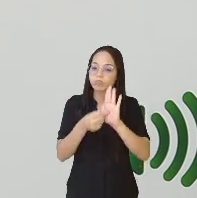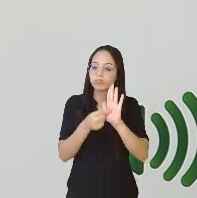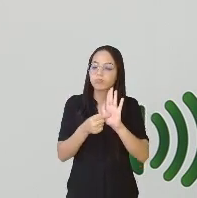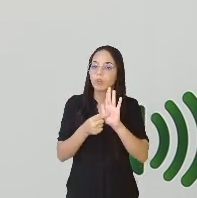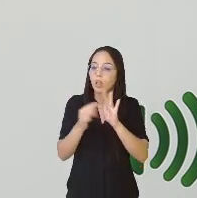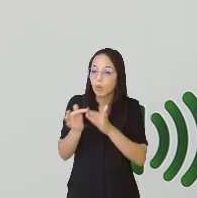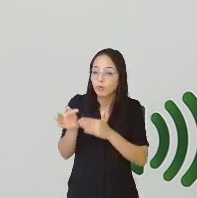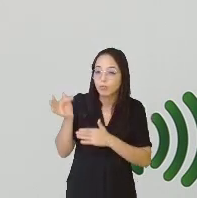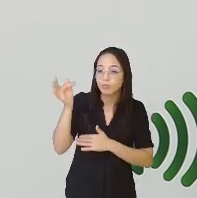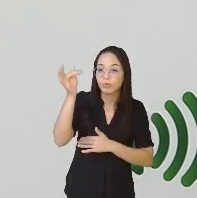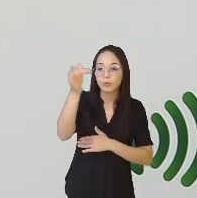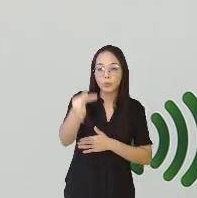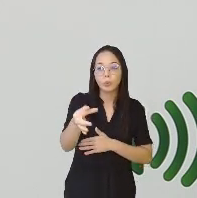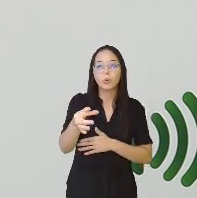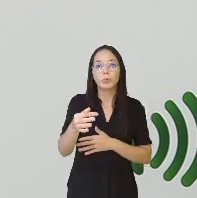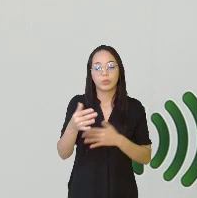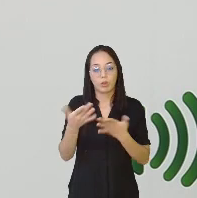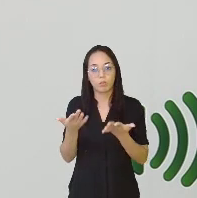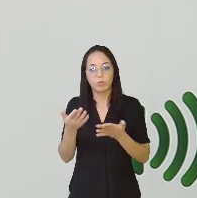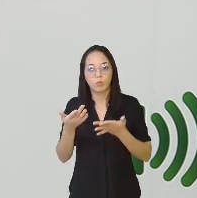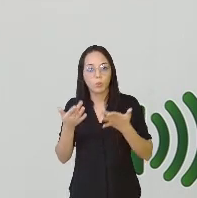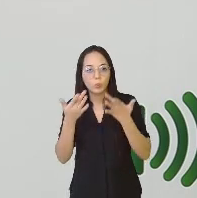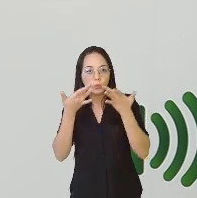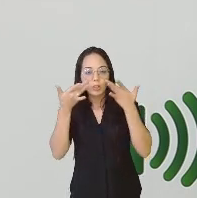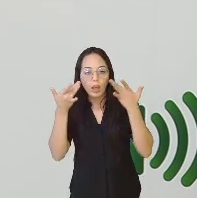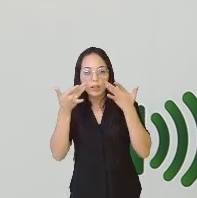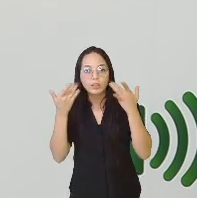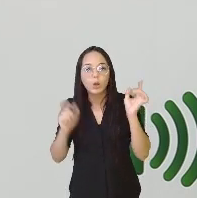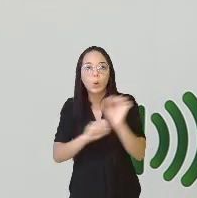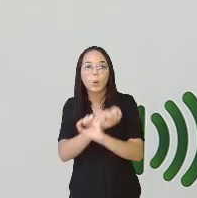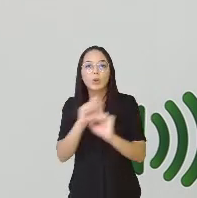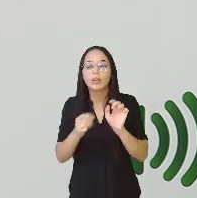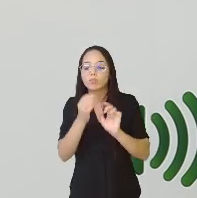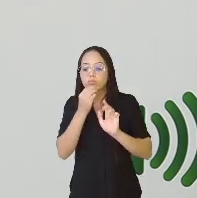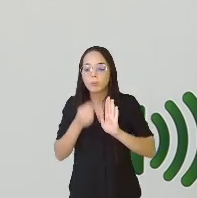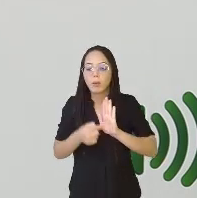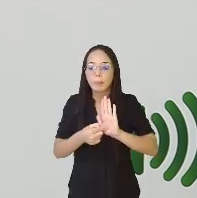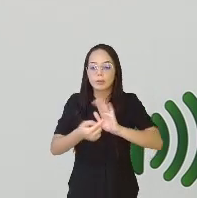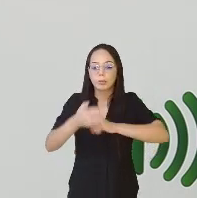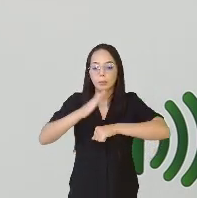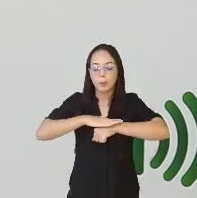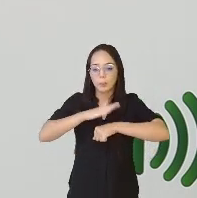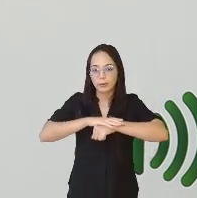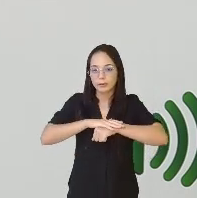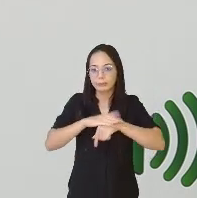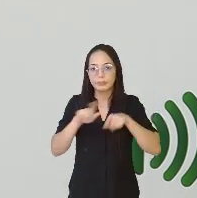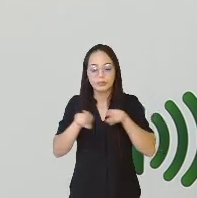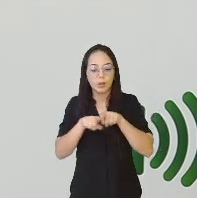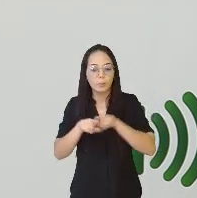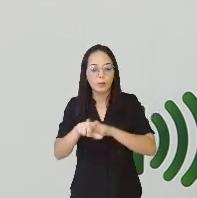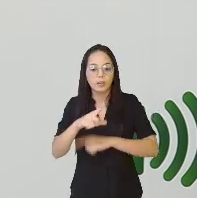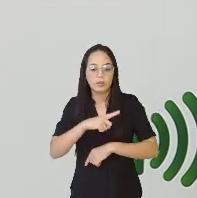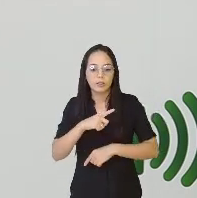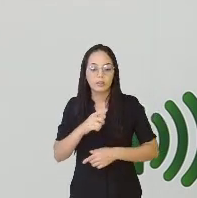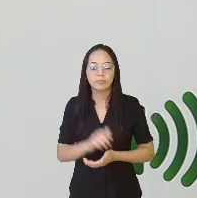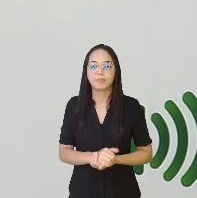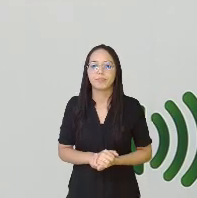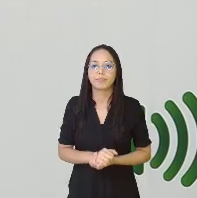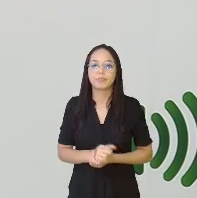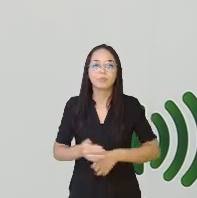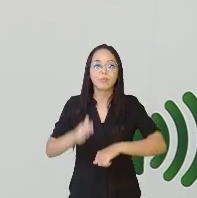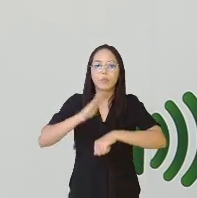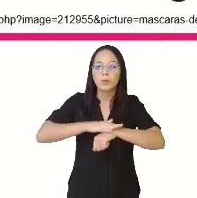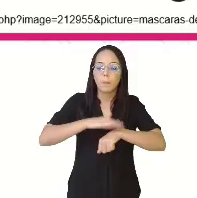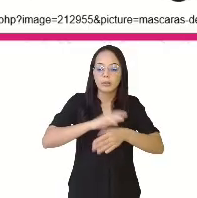representando, tá certo? O tempo teatral é o tempo que ela está sendo representada. Temos também o tempo